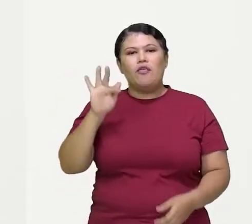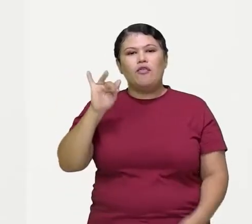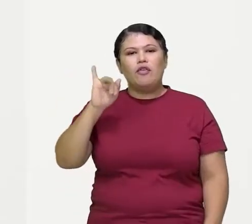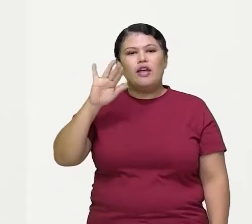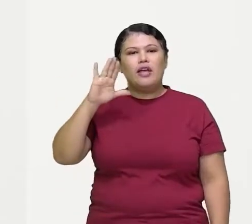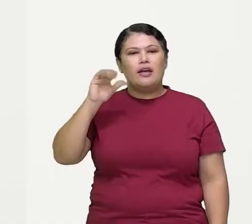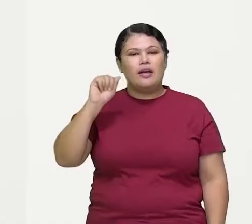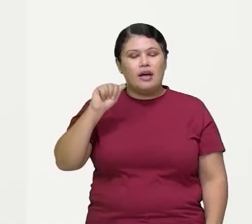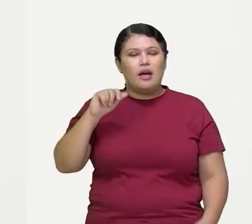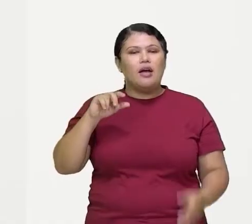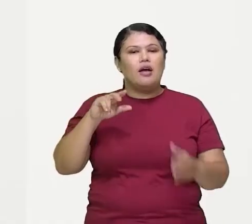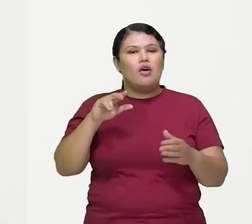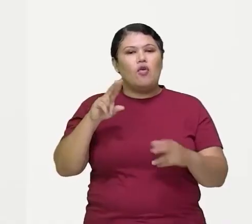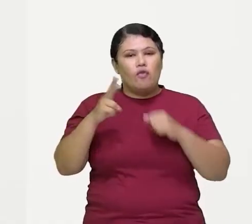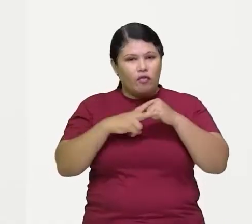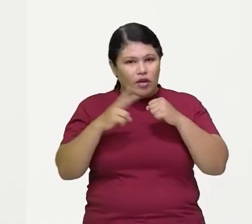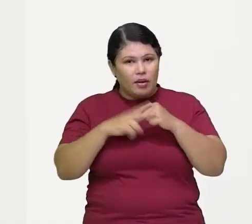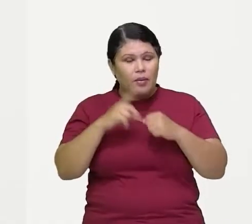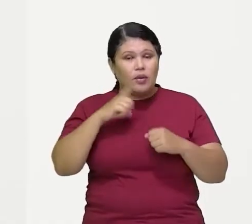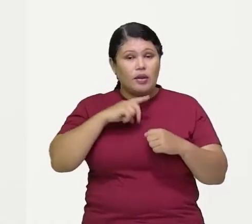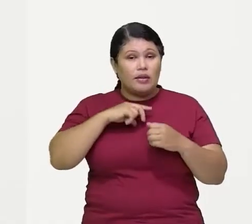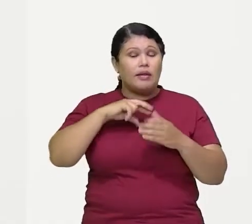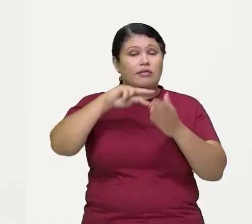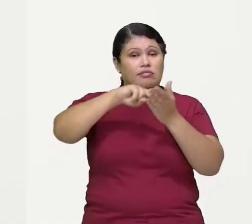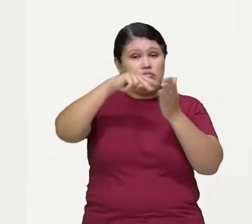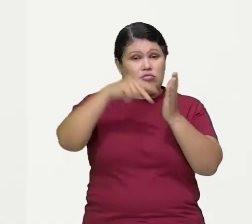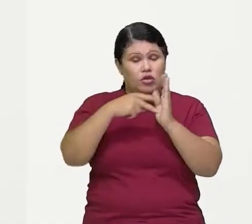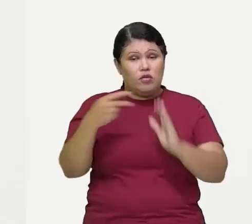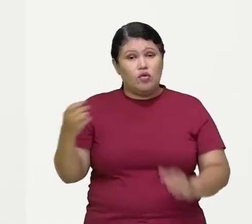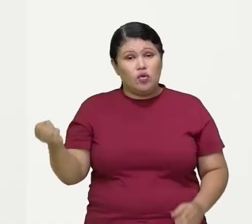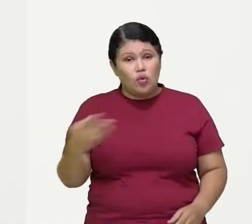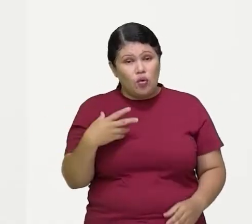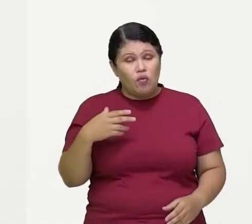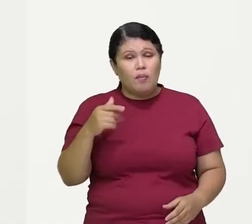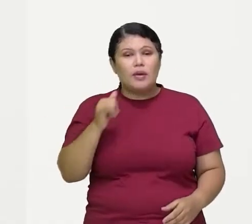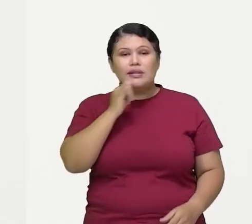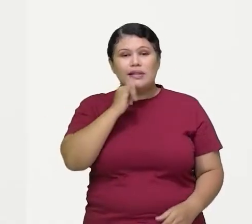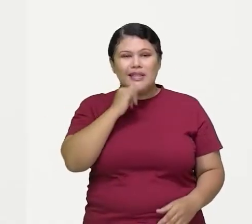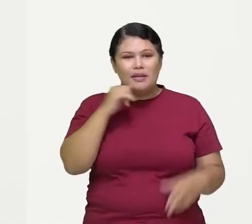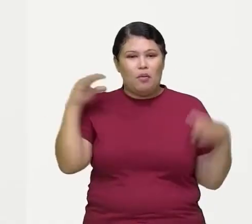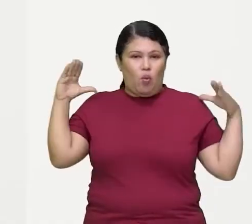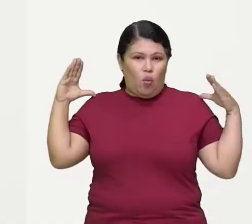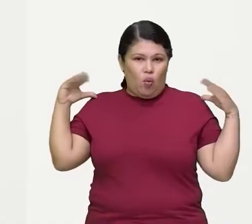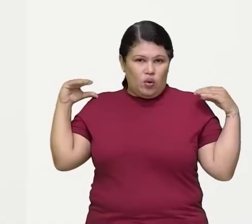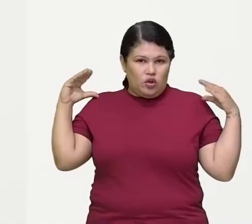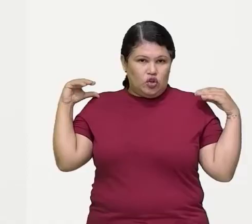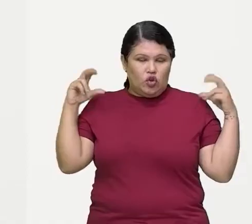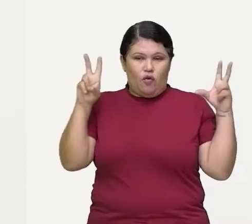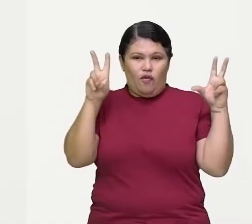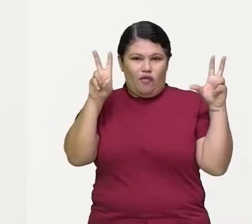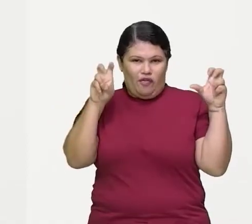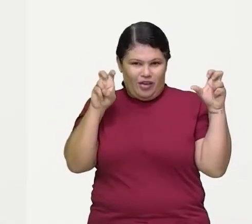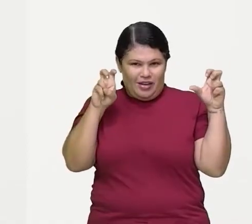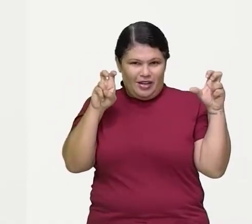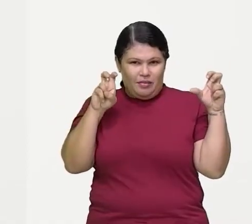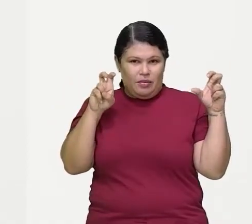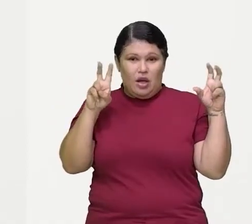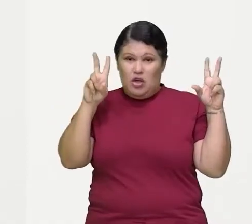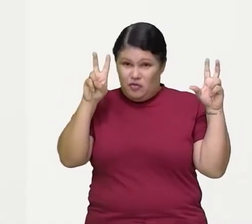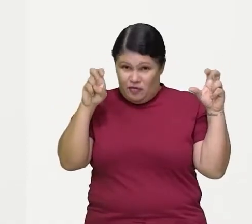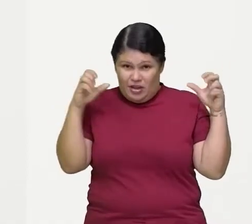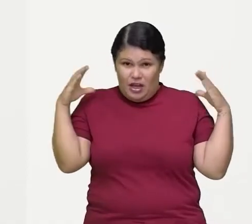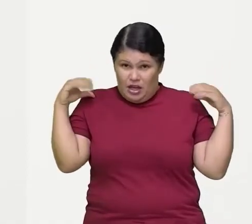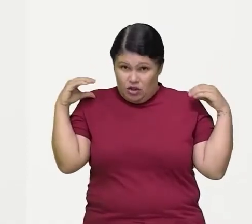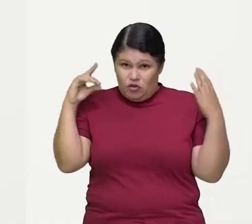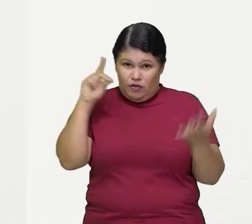ficar vem adquirindo outros significados. Nesse exemplo que eu coloquei de anjinho, eu boto ficar entre aspas, mas o significado dele não é de